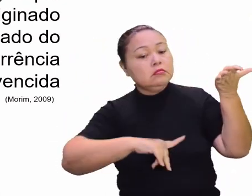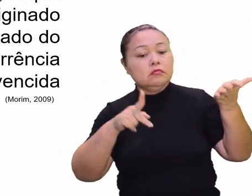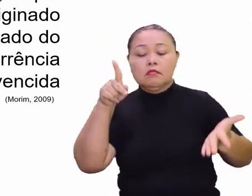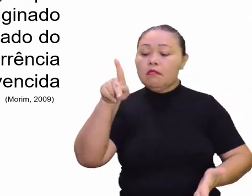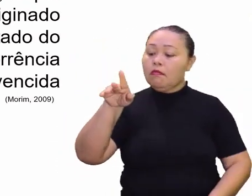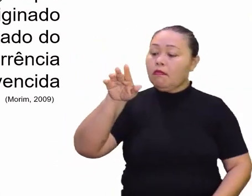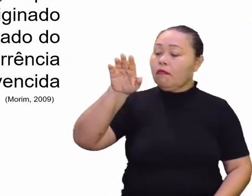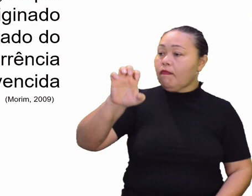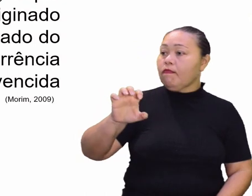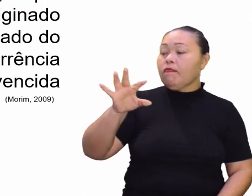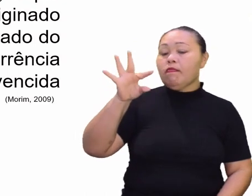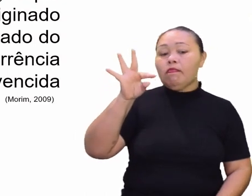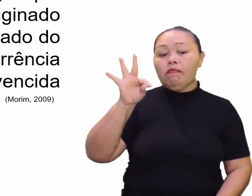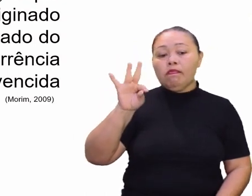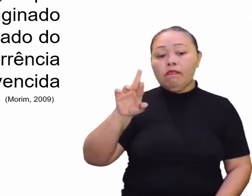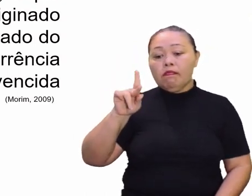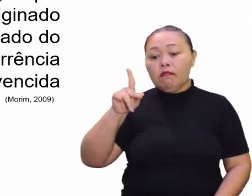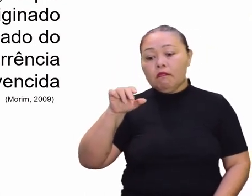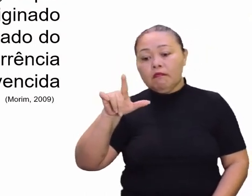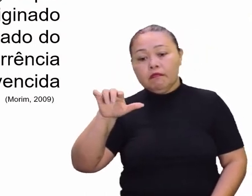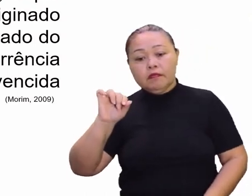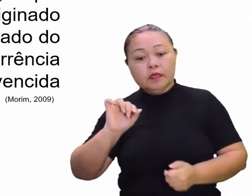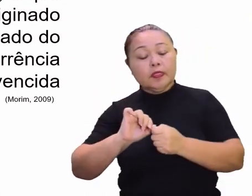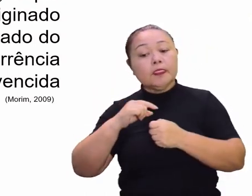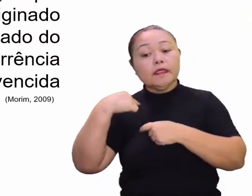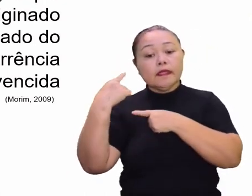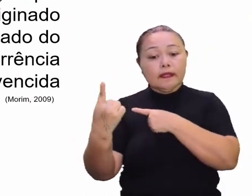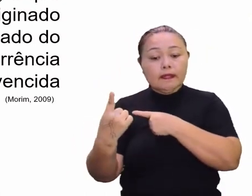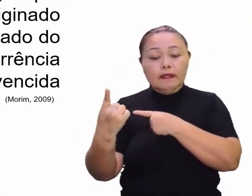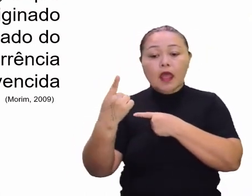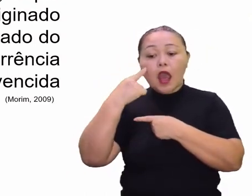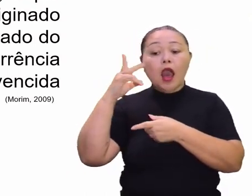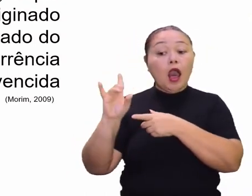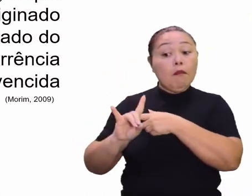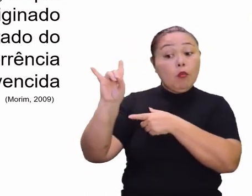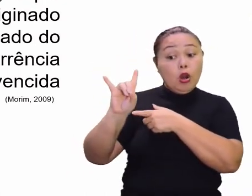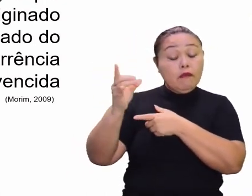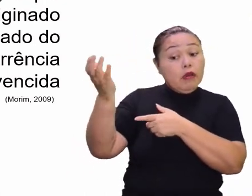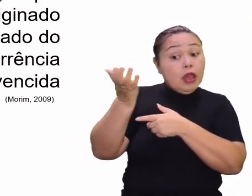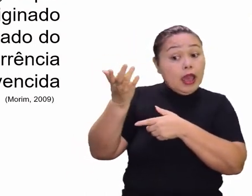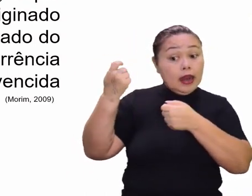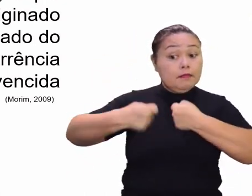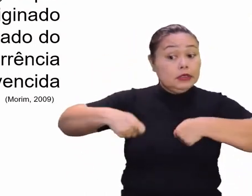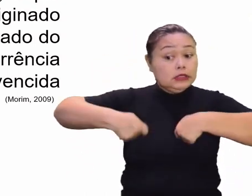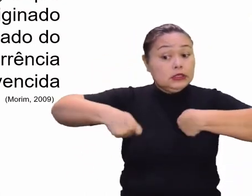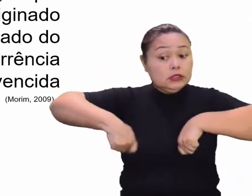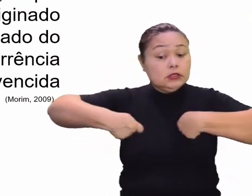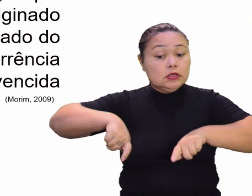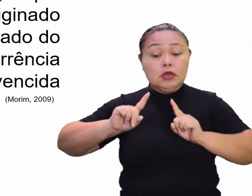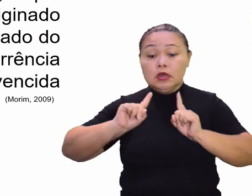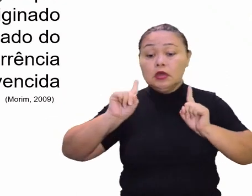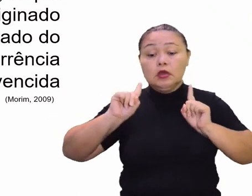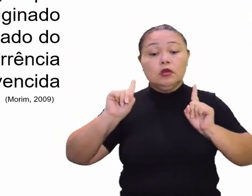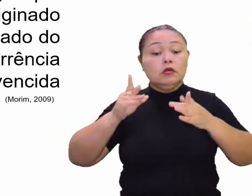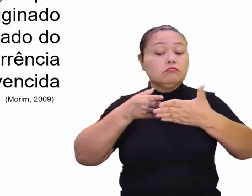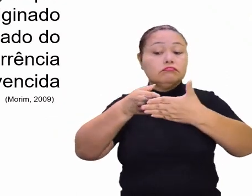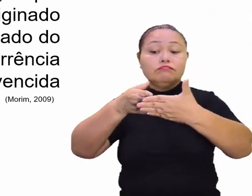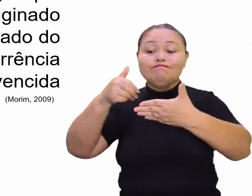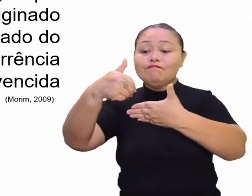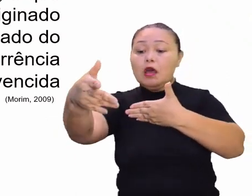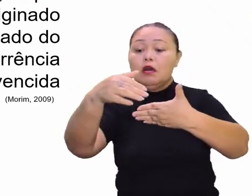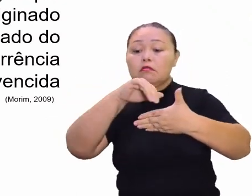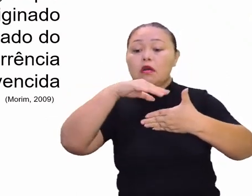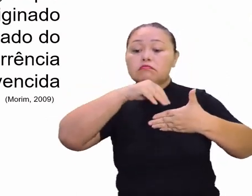de Petrópolis, que o professor Jorge falou na aula anterior. E aí entra a questão da Bolívia, que ela agora quer, ela precisa, ela não tem mais acesso